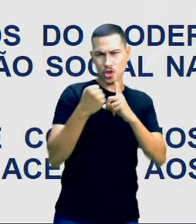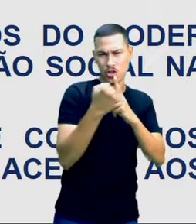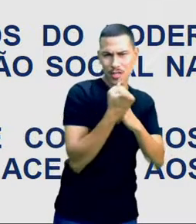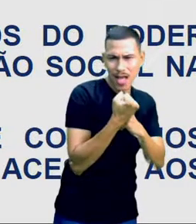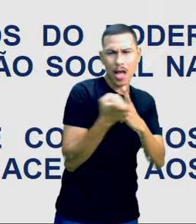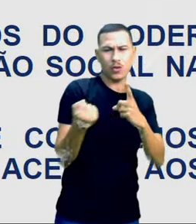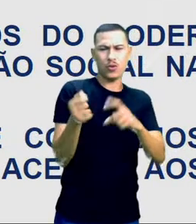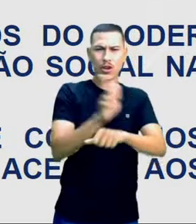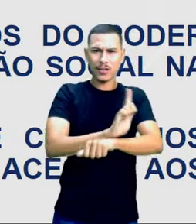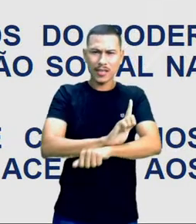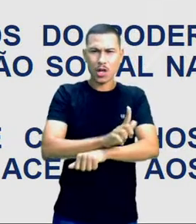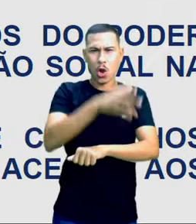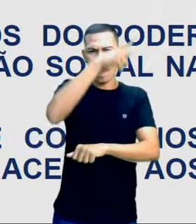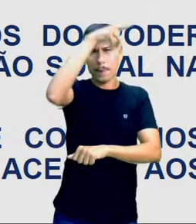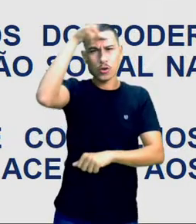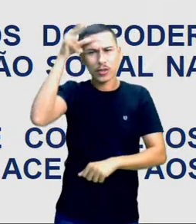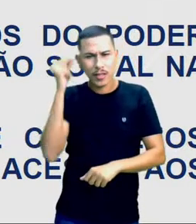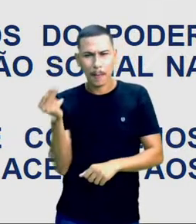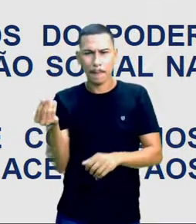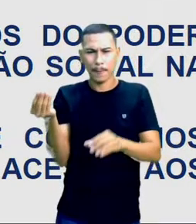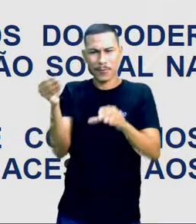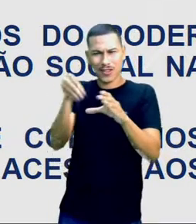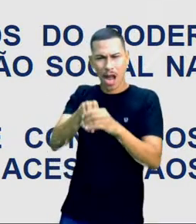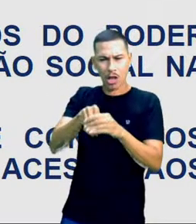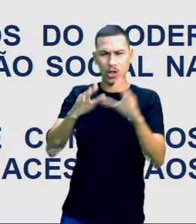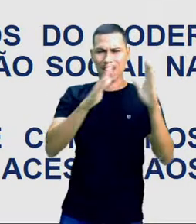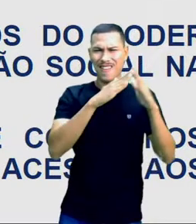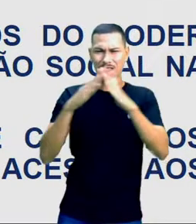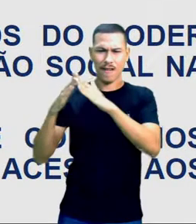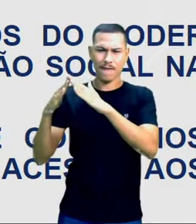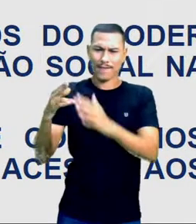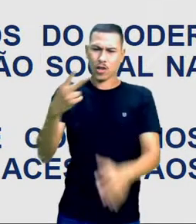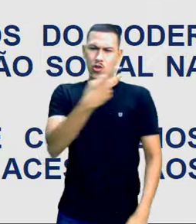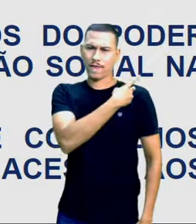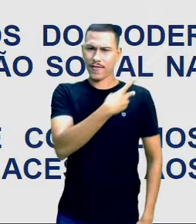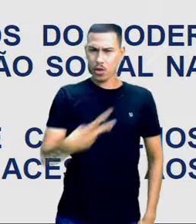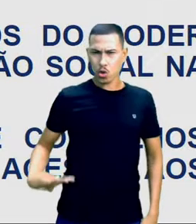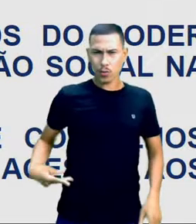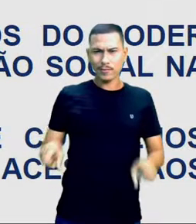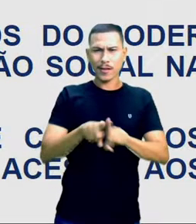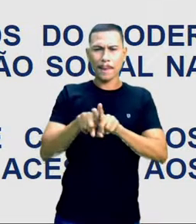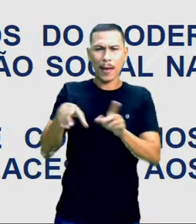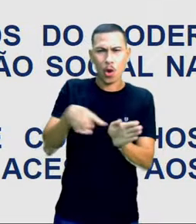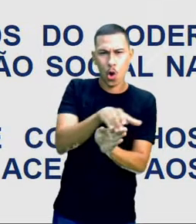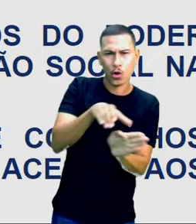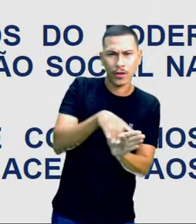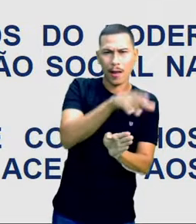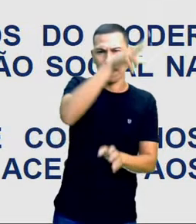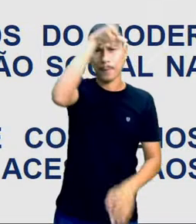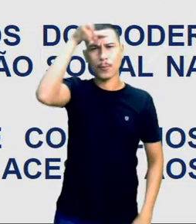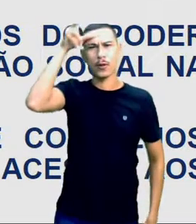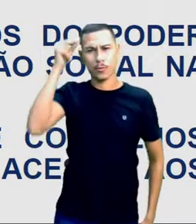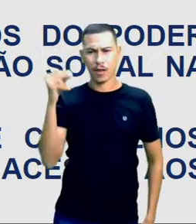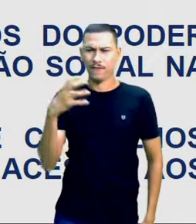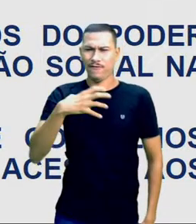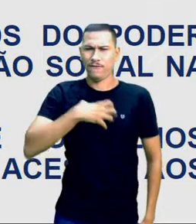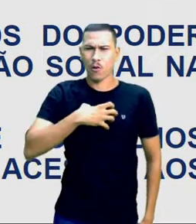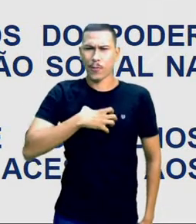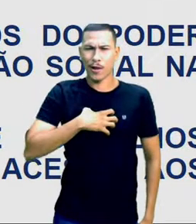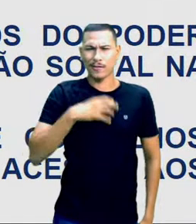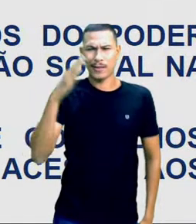gestão do município, incluindo a Câmara dos Vereadores e conselhos municipais, de forma